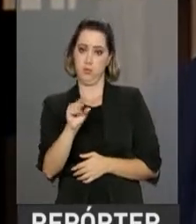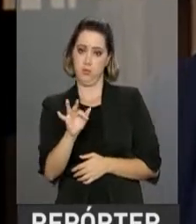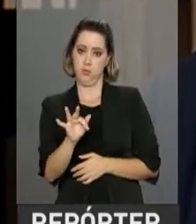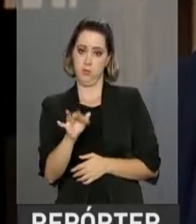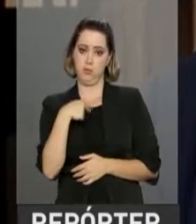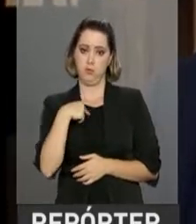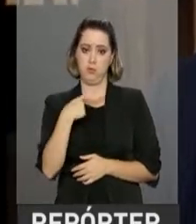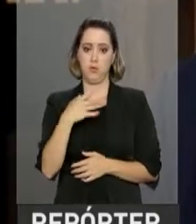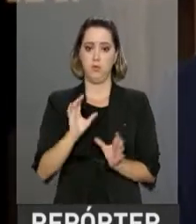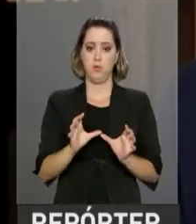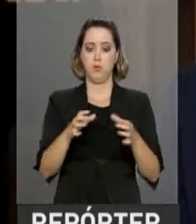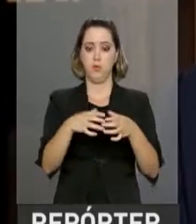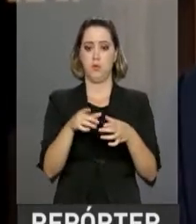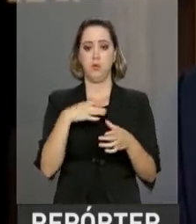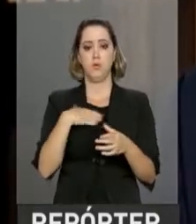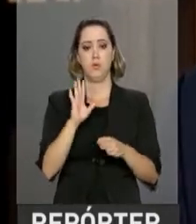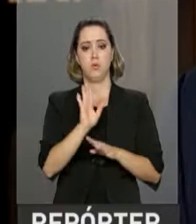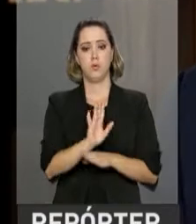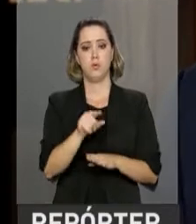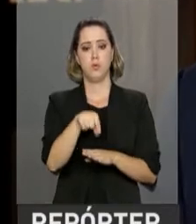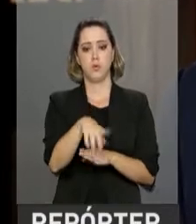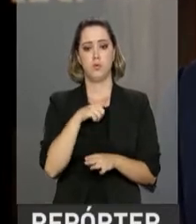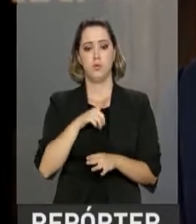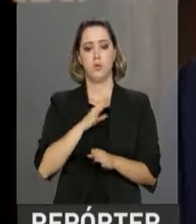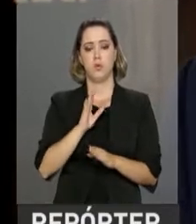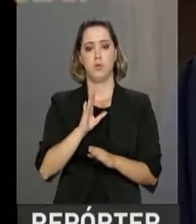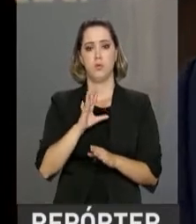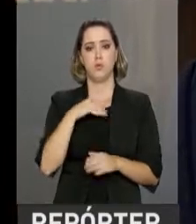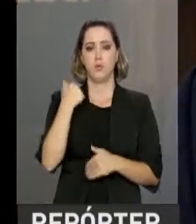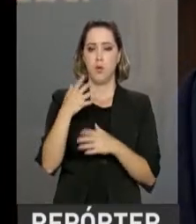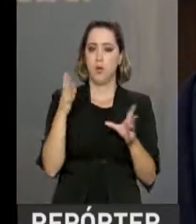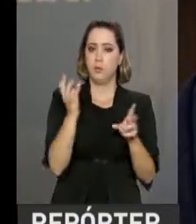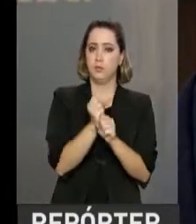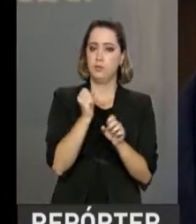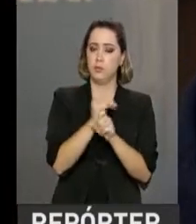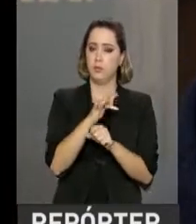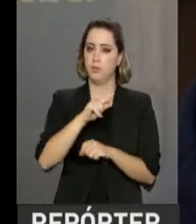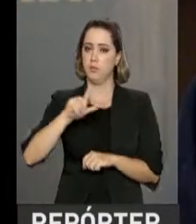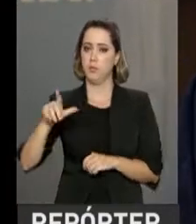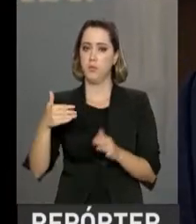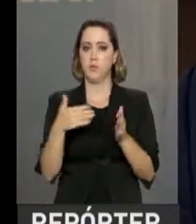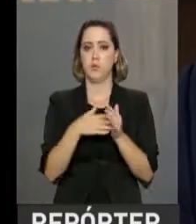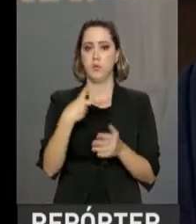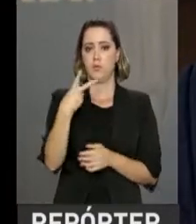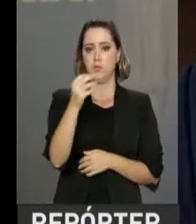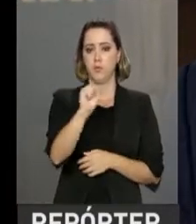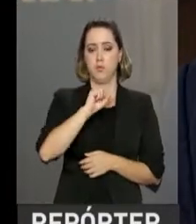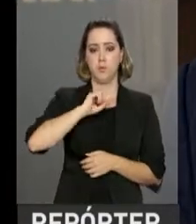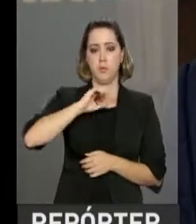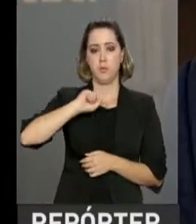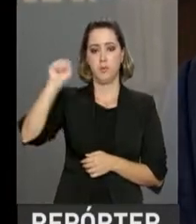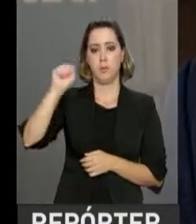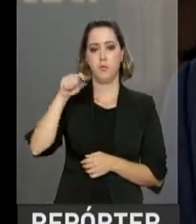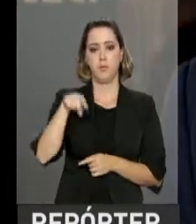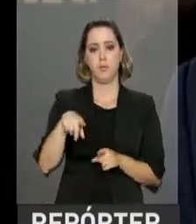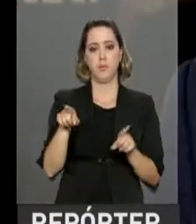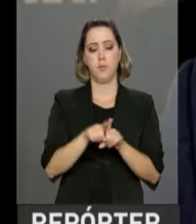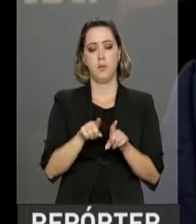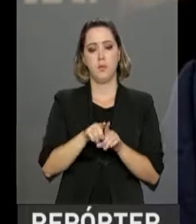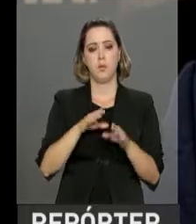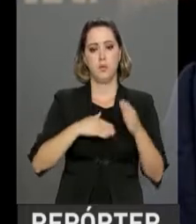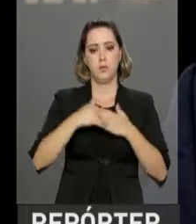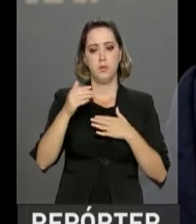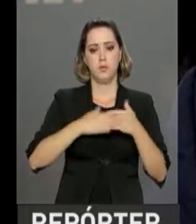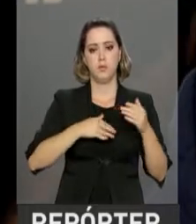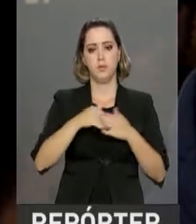do do núcleo de atendimento e apoio contábil fiscal até o dia 28 de abril também qualquer